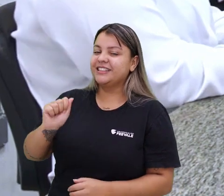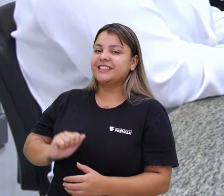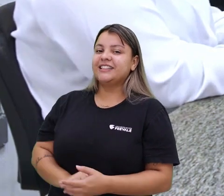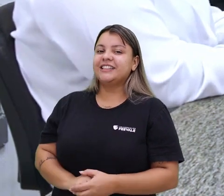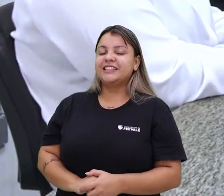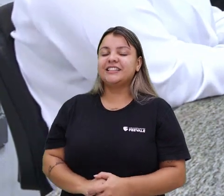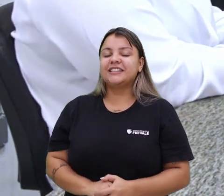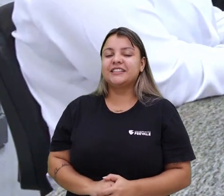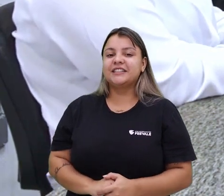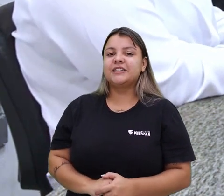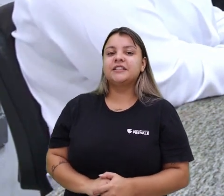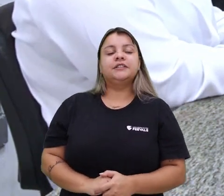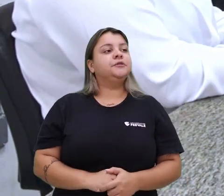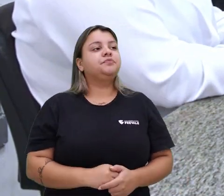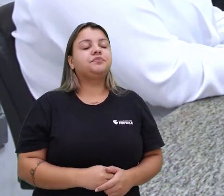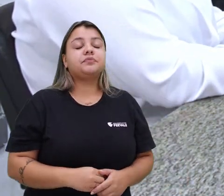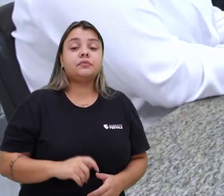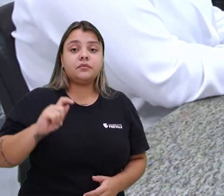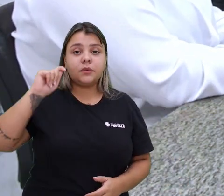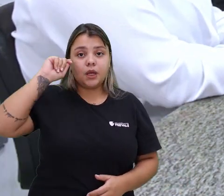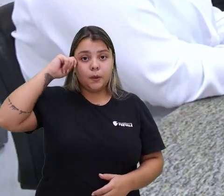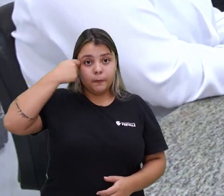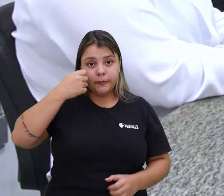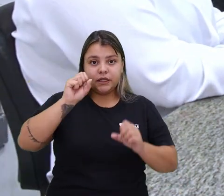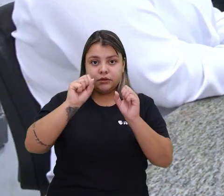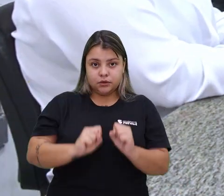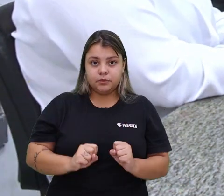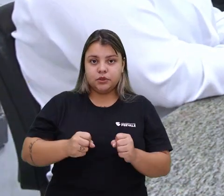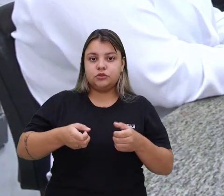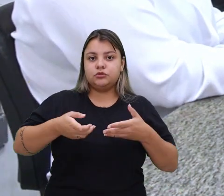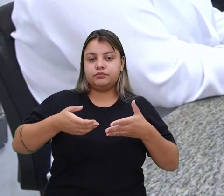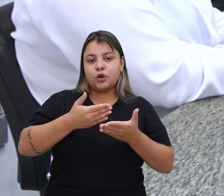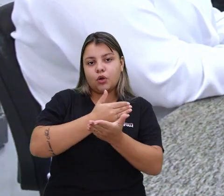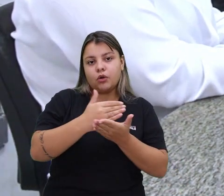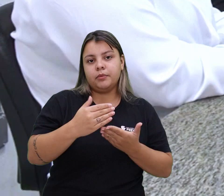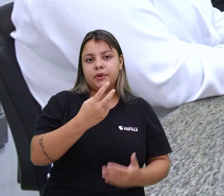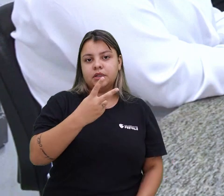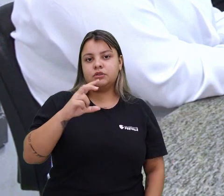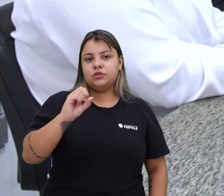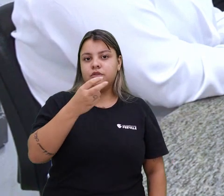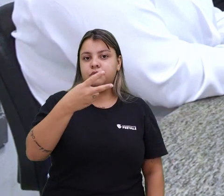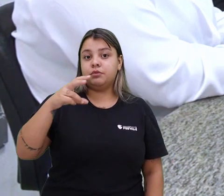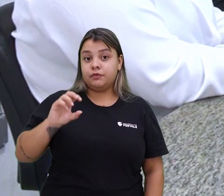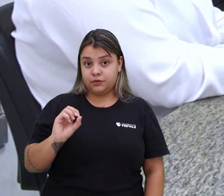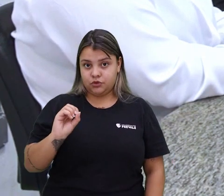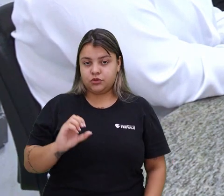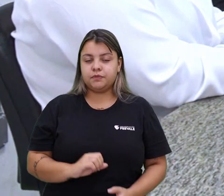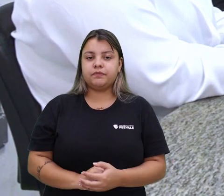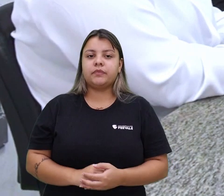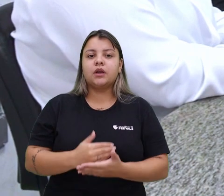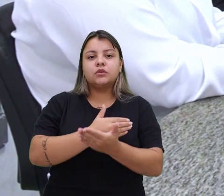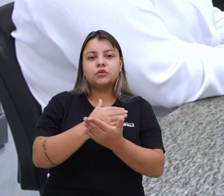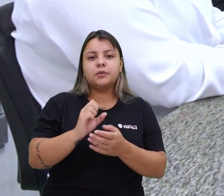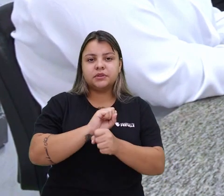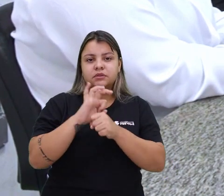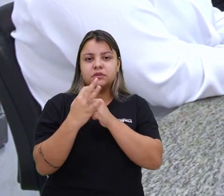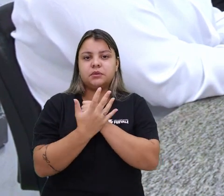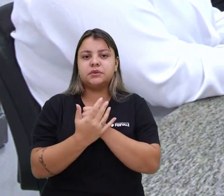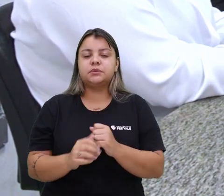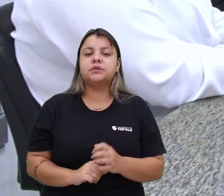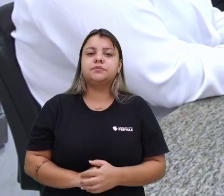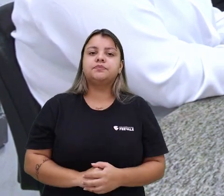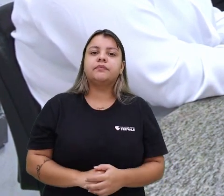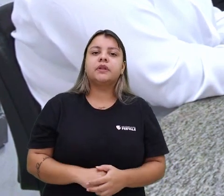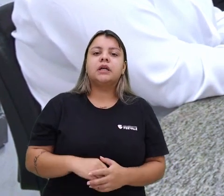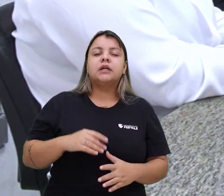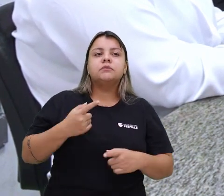randa o preto pod nasceu em 2020 Foi começo da pandemia né